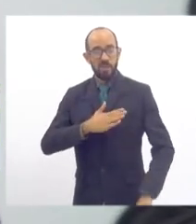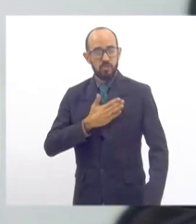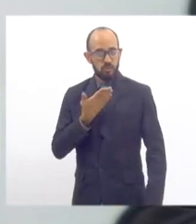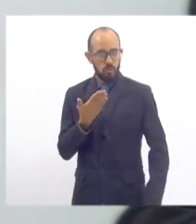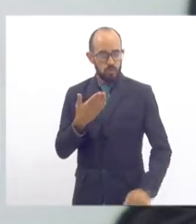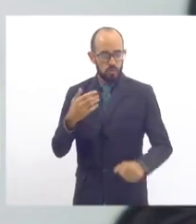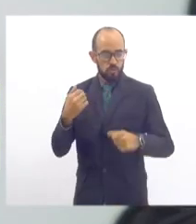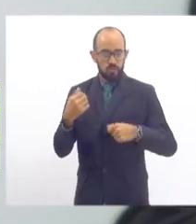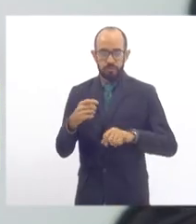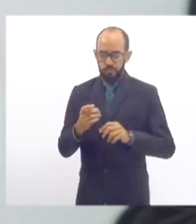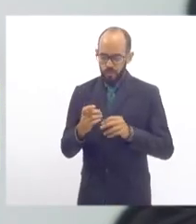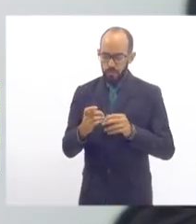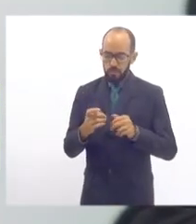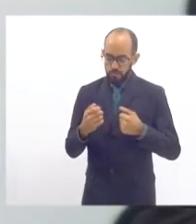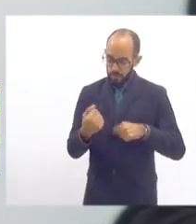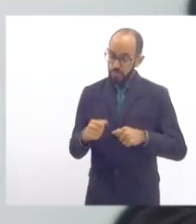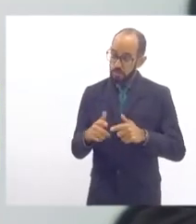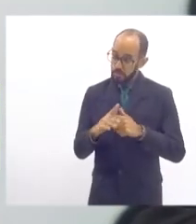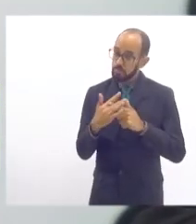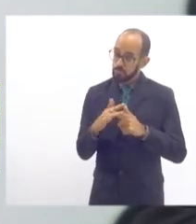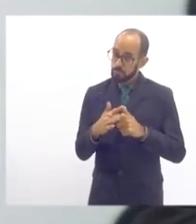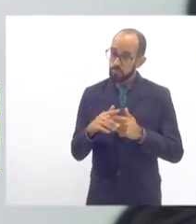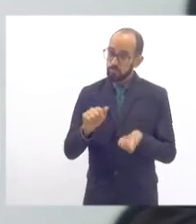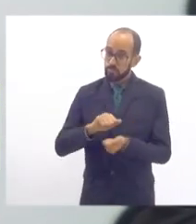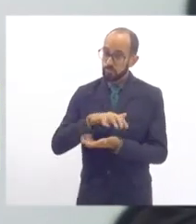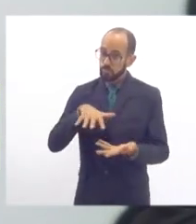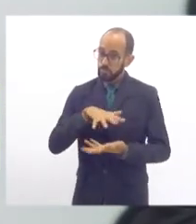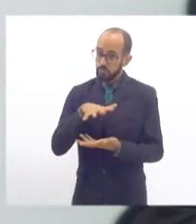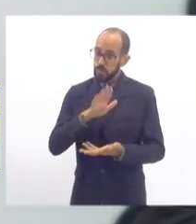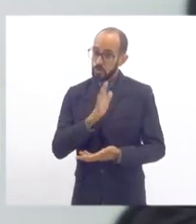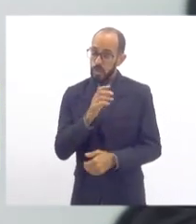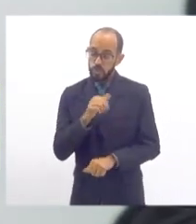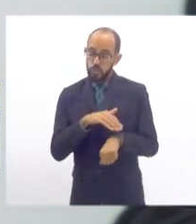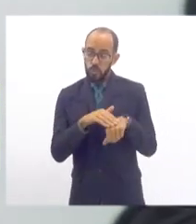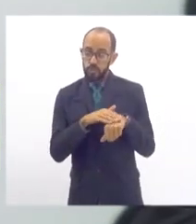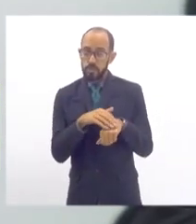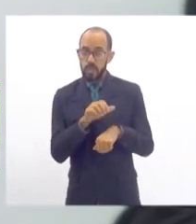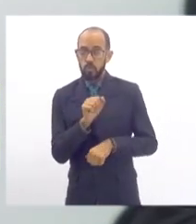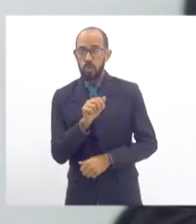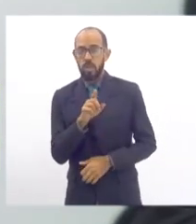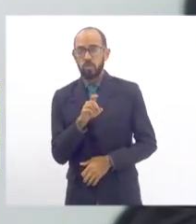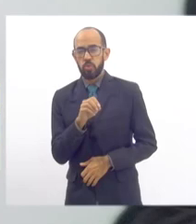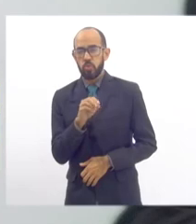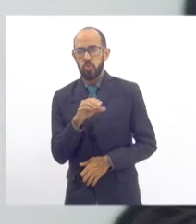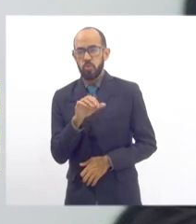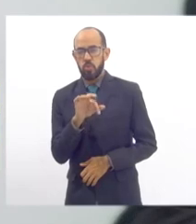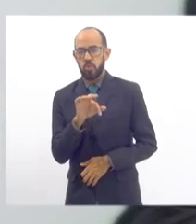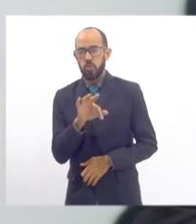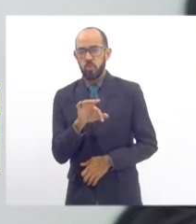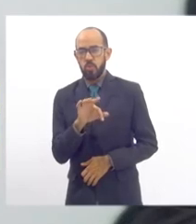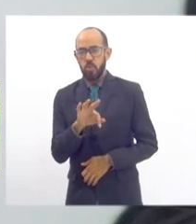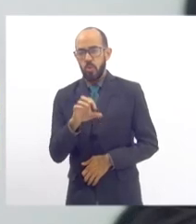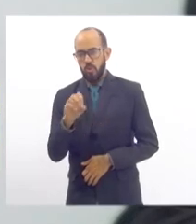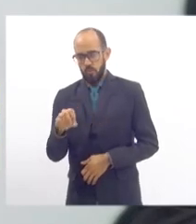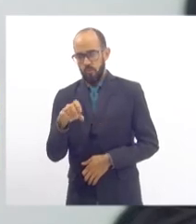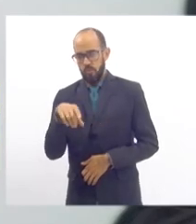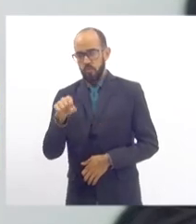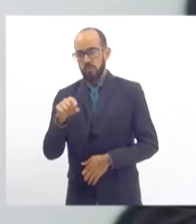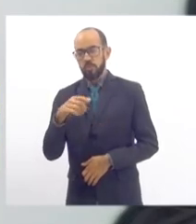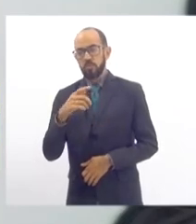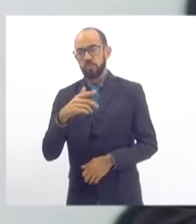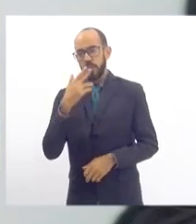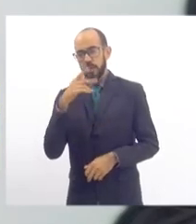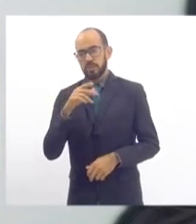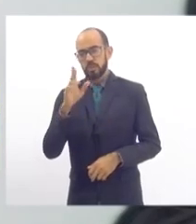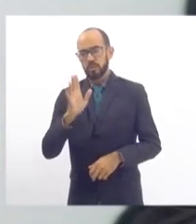ser colocado e tem que ser melhorado. Já tinha falado isso com o Adolfo já algumas vezes, com a própria diretoria do Detran. Parece que já está tomada a providência para que